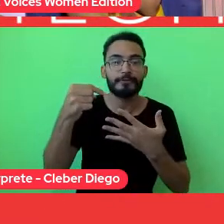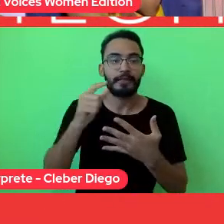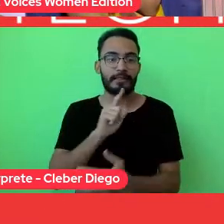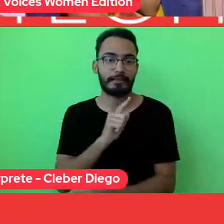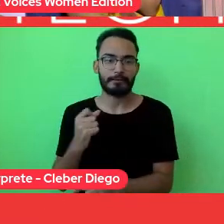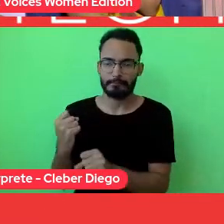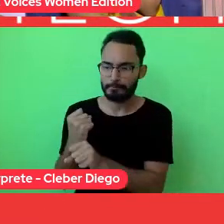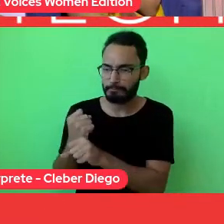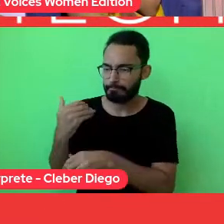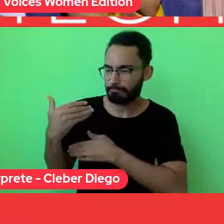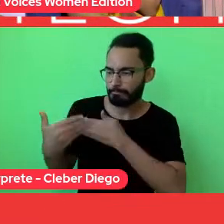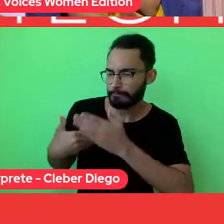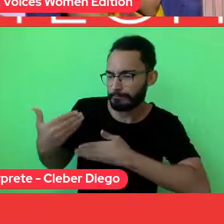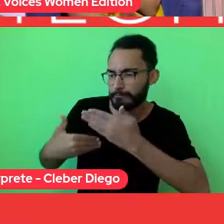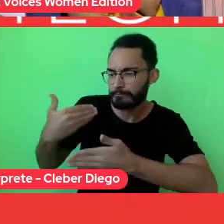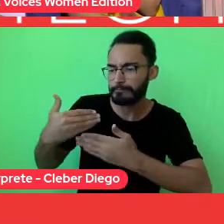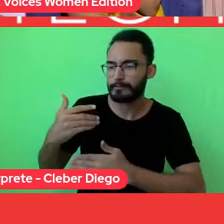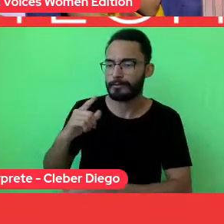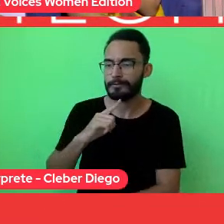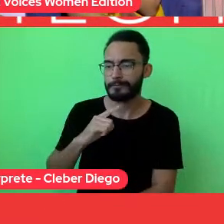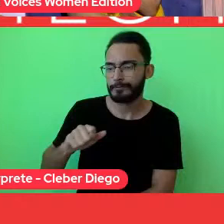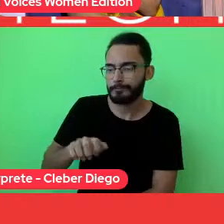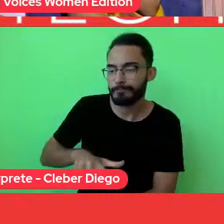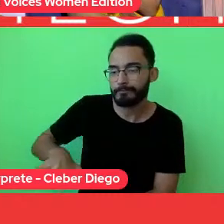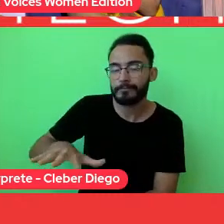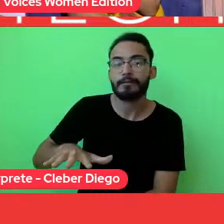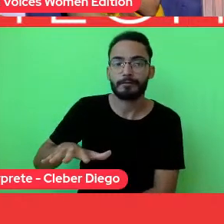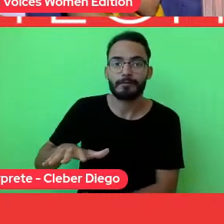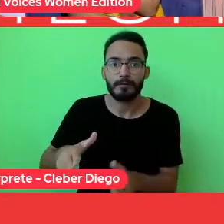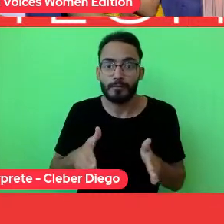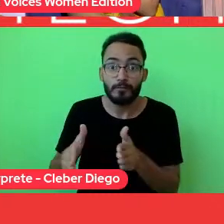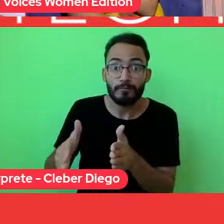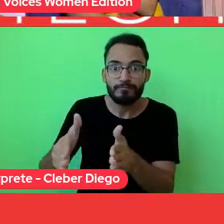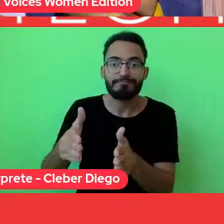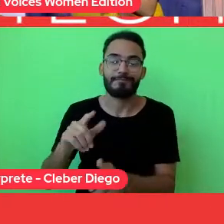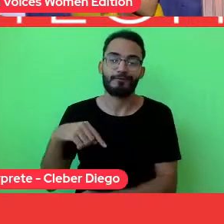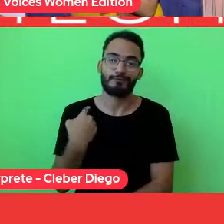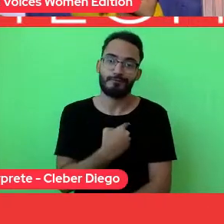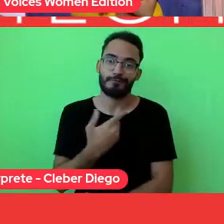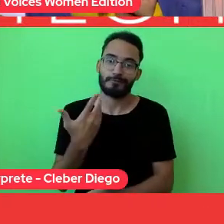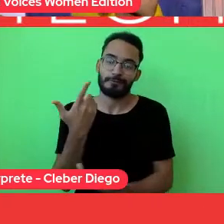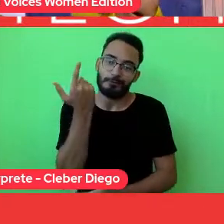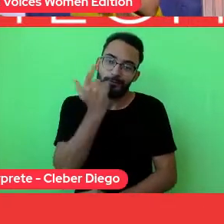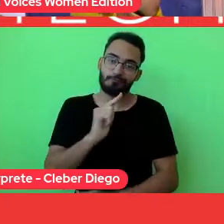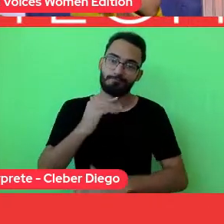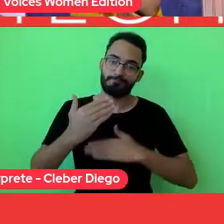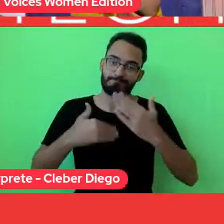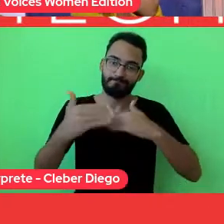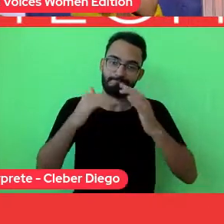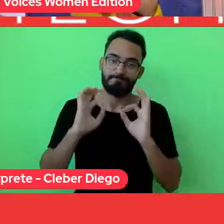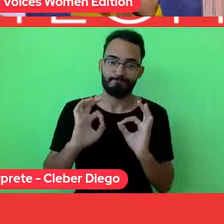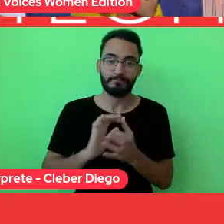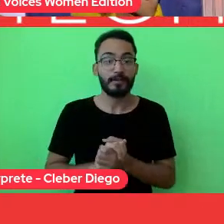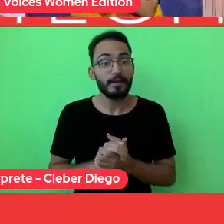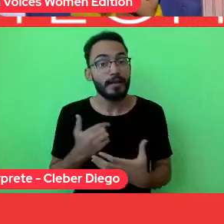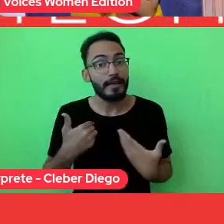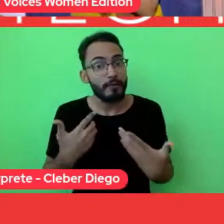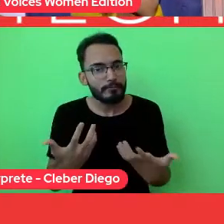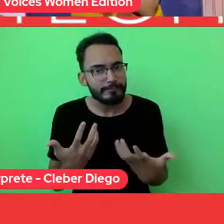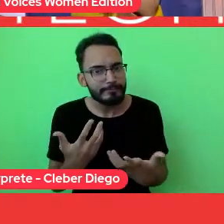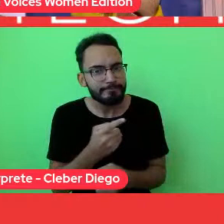gente está se concretizando em cima desse True North, desse rumo que estamos tomando. Para iniciar, gostaria que vocês